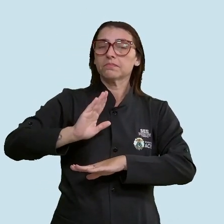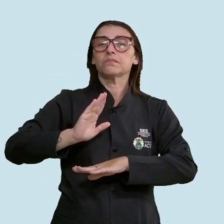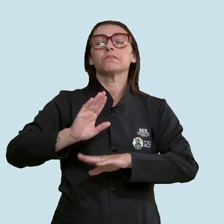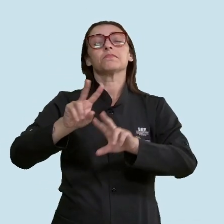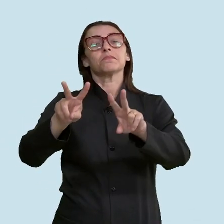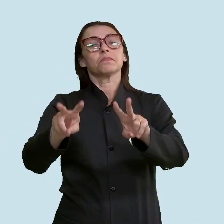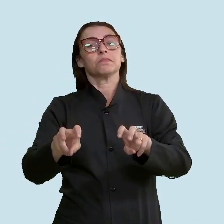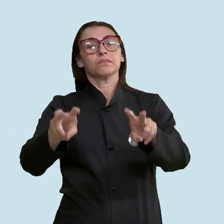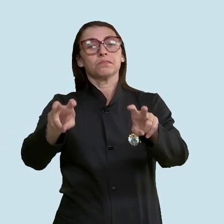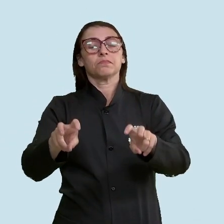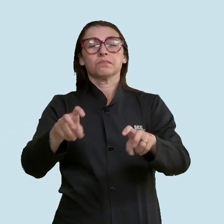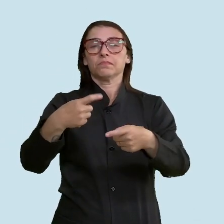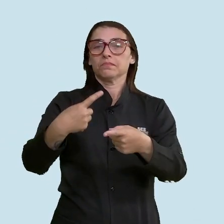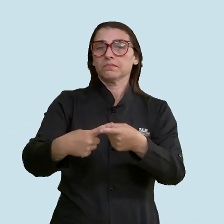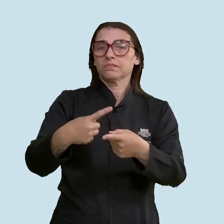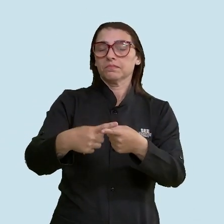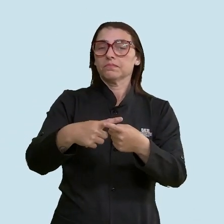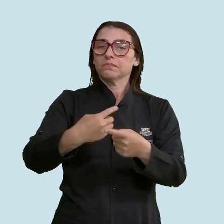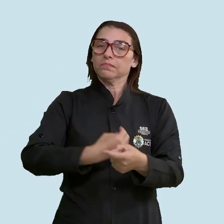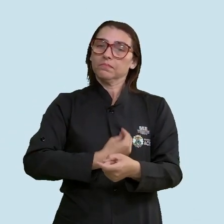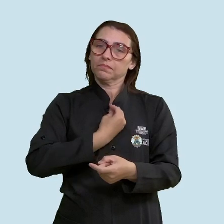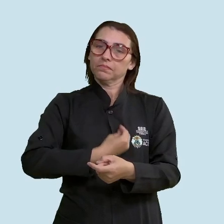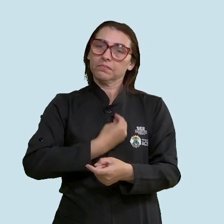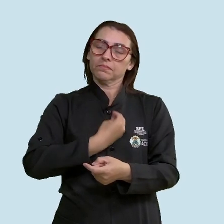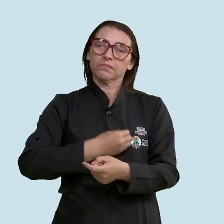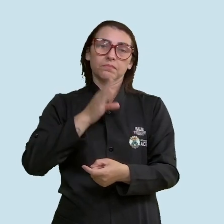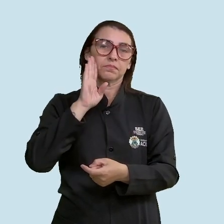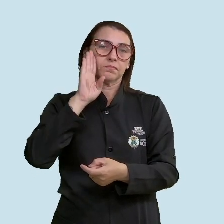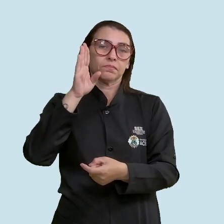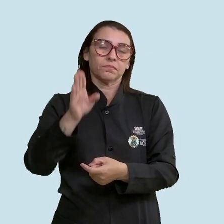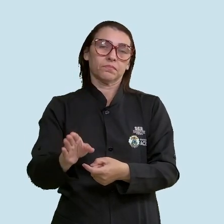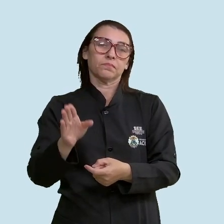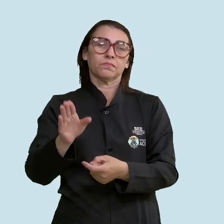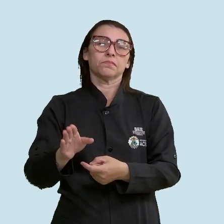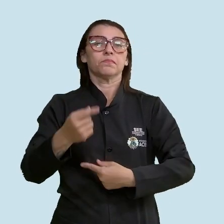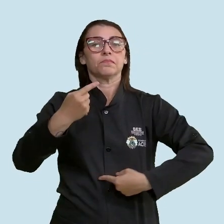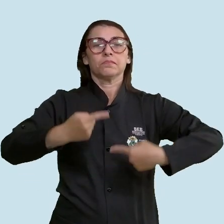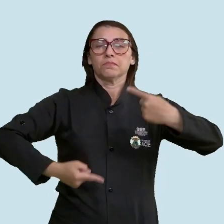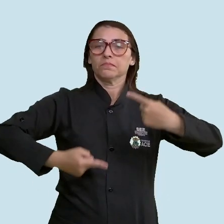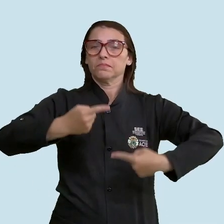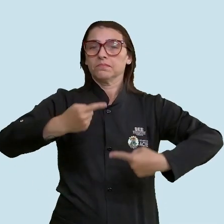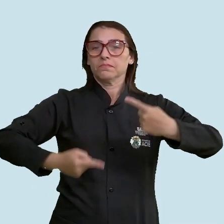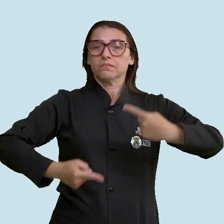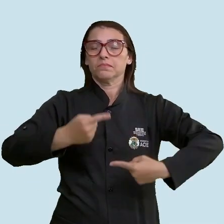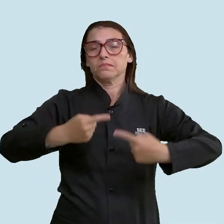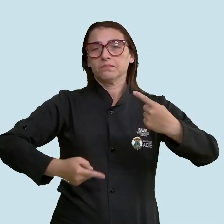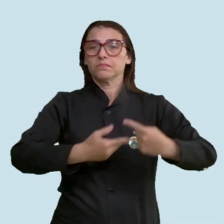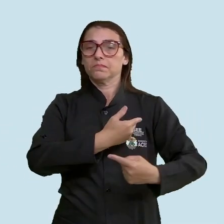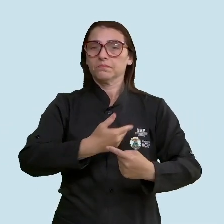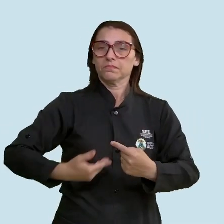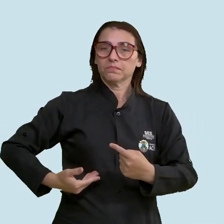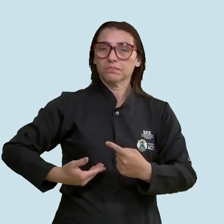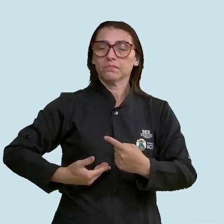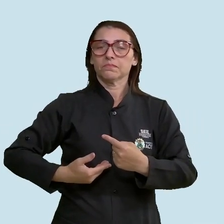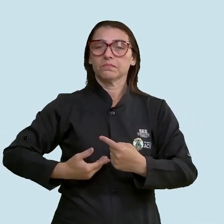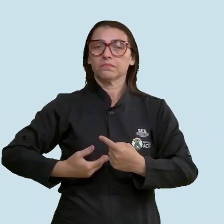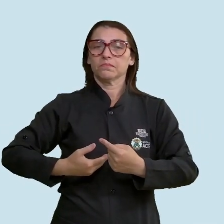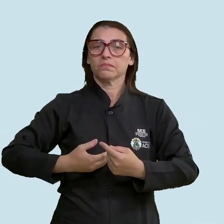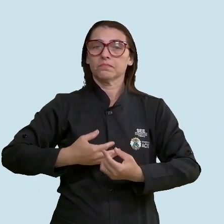esse assunto, porque ele está presente, principalmente em processos políticos, discussões